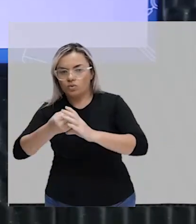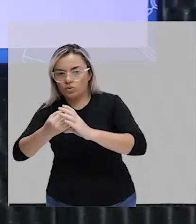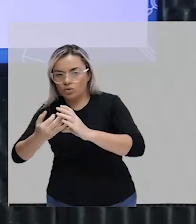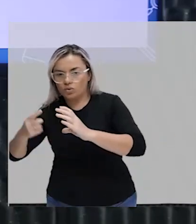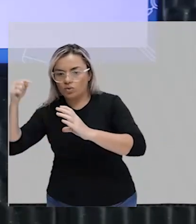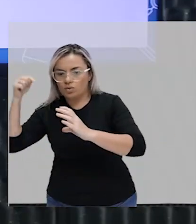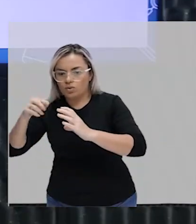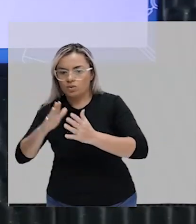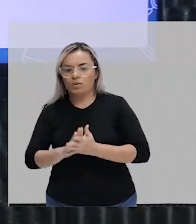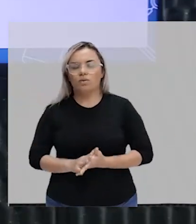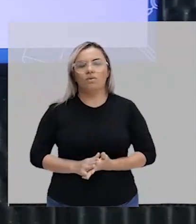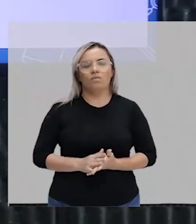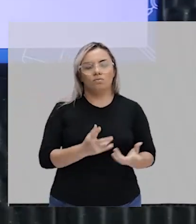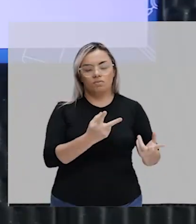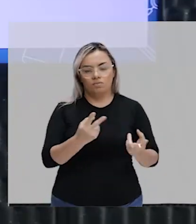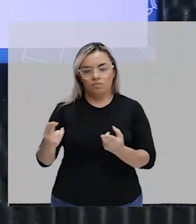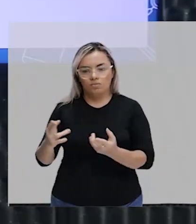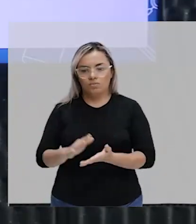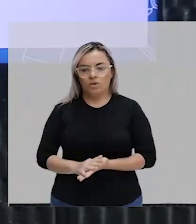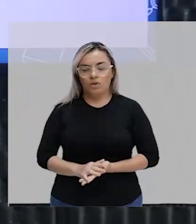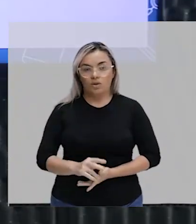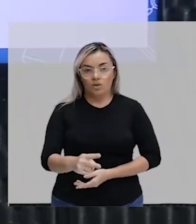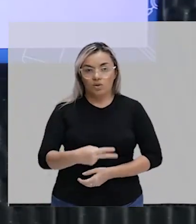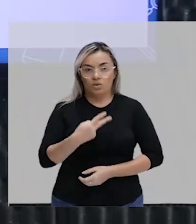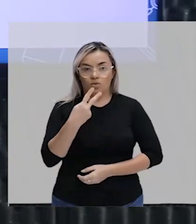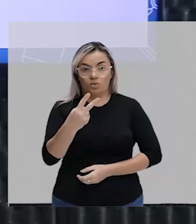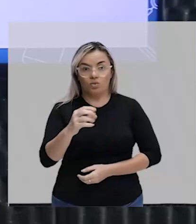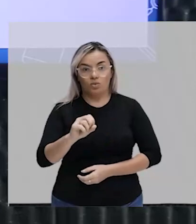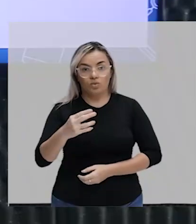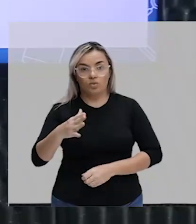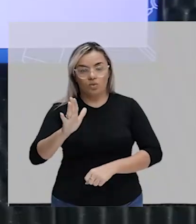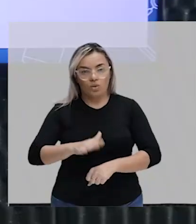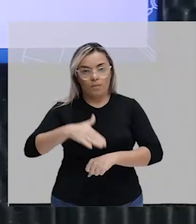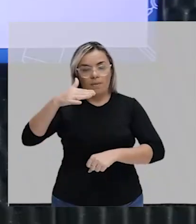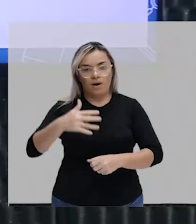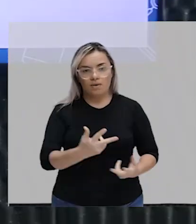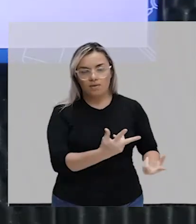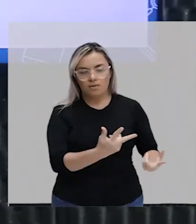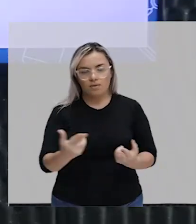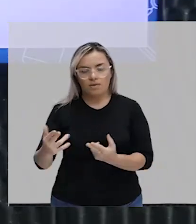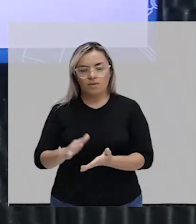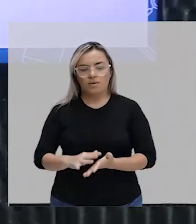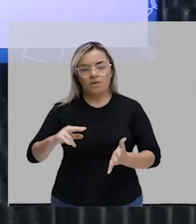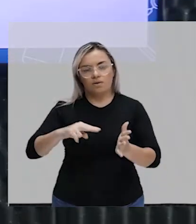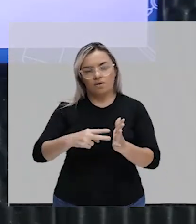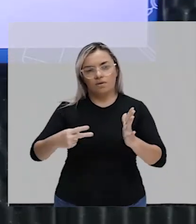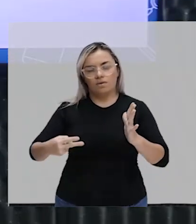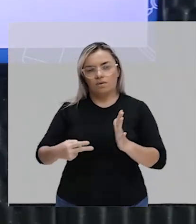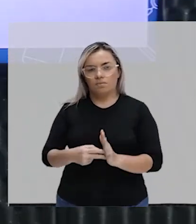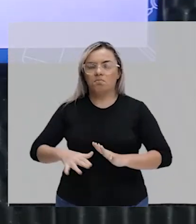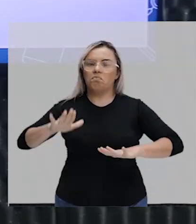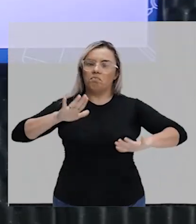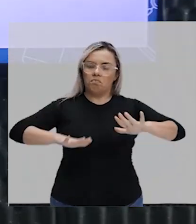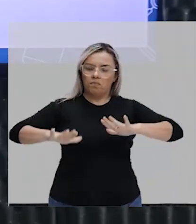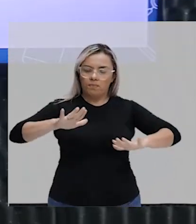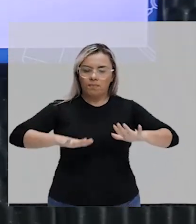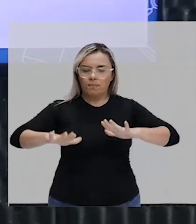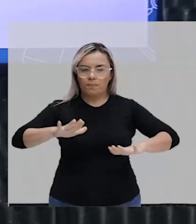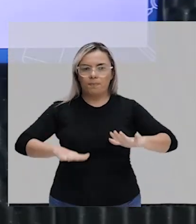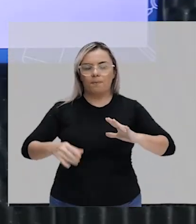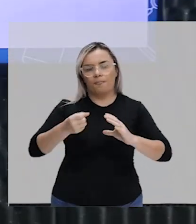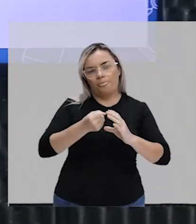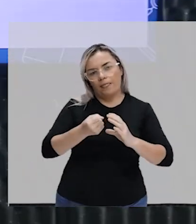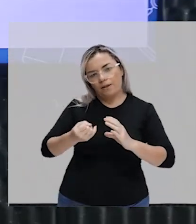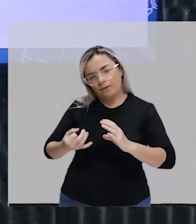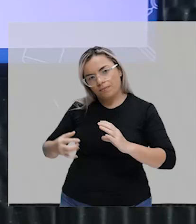Veja que aqui, ó, ele até disse dois ou mais conjuntos iguais. Significa dizer que, independente da quantidade